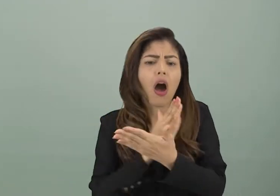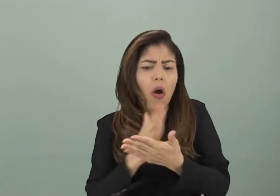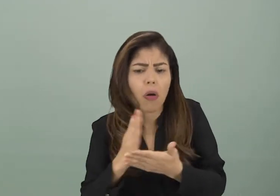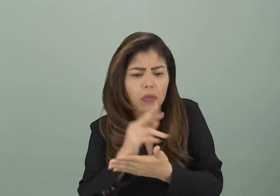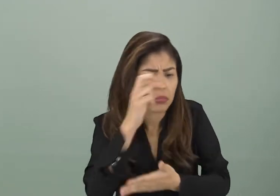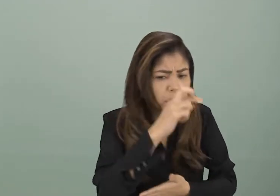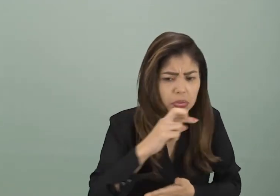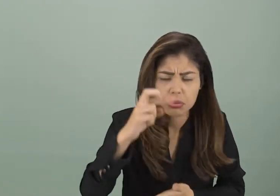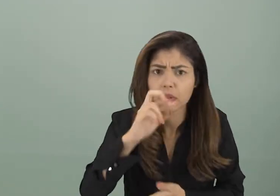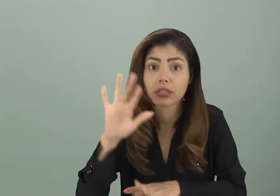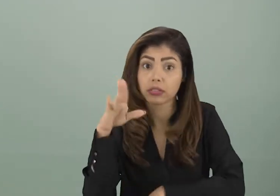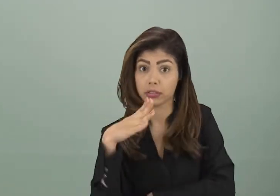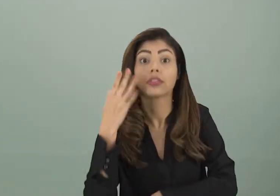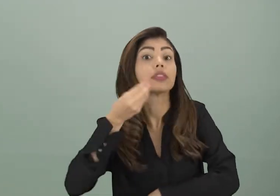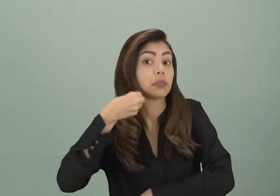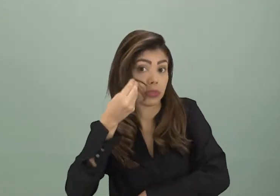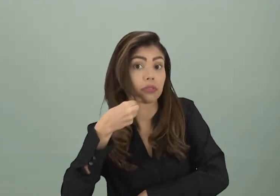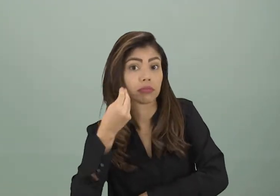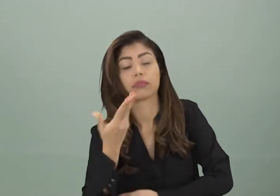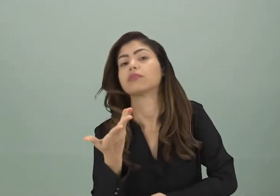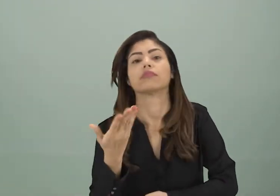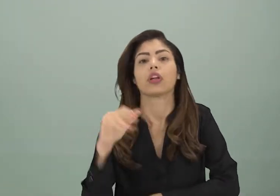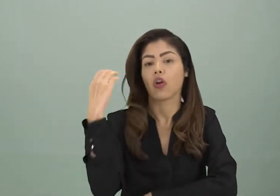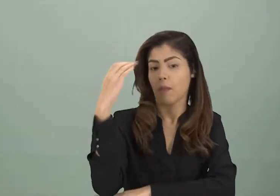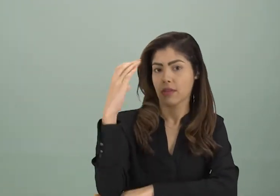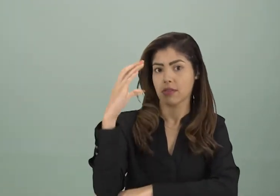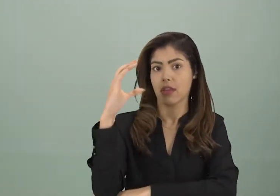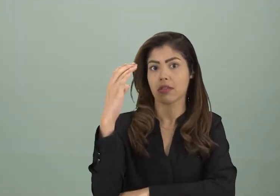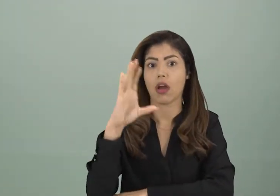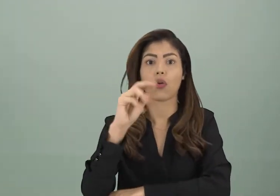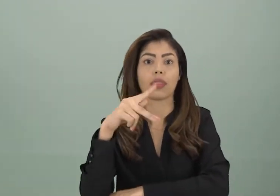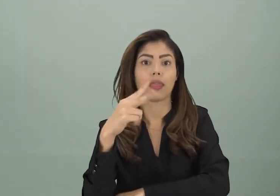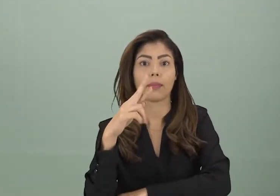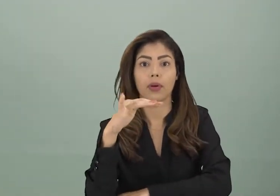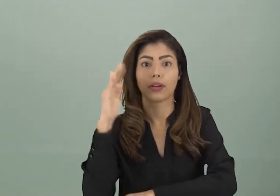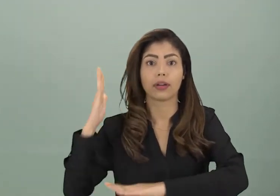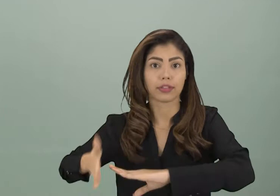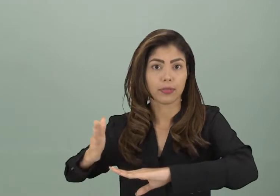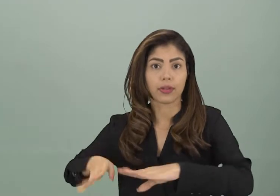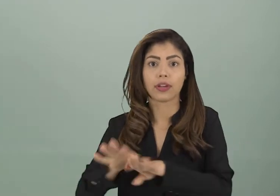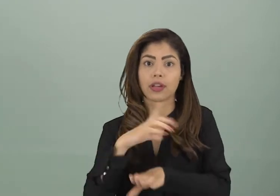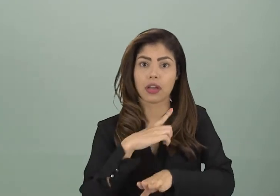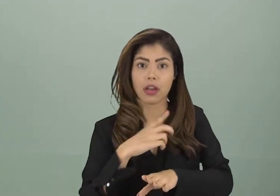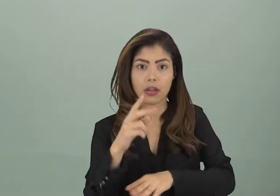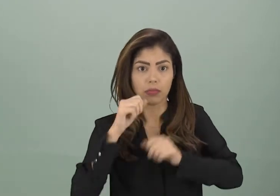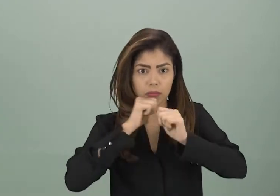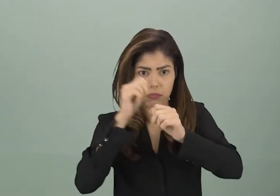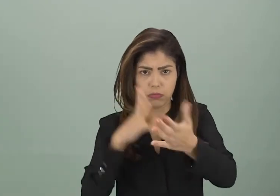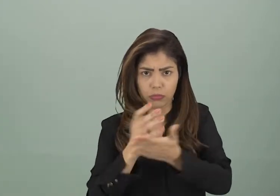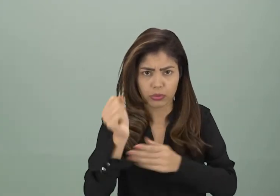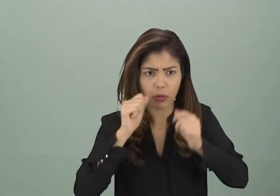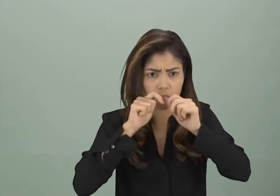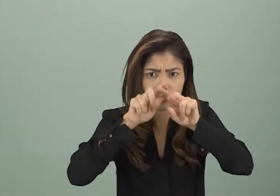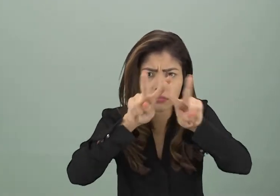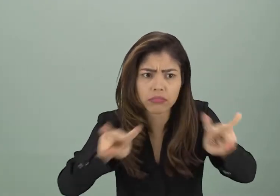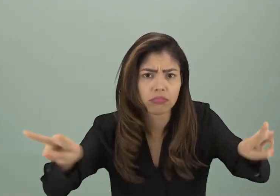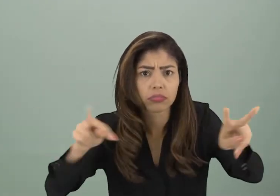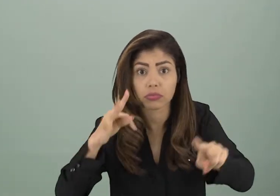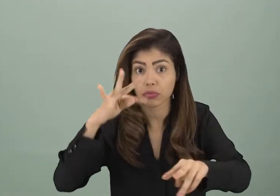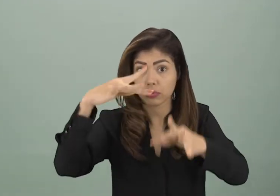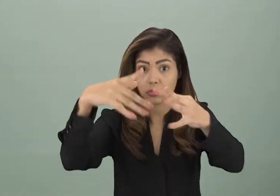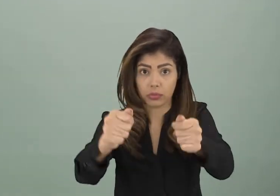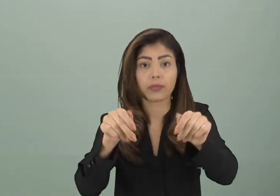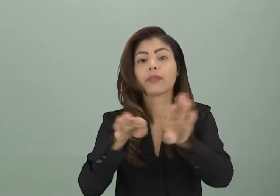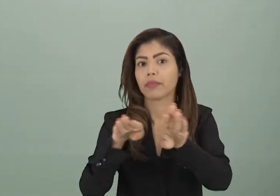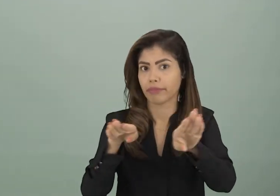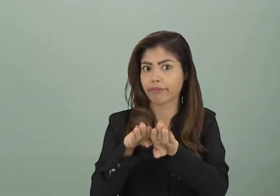experiência. Bom, não era como a ciência contemporânea, a ciência hoje, que busca, sobretudo, além da observação, a experimentação, para nós